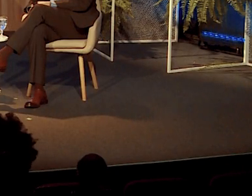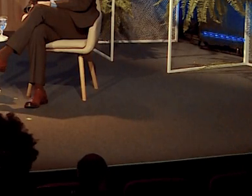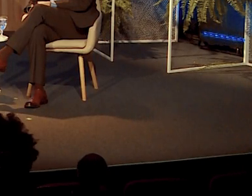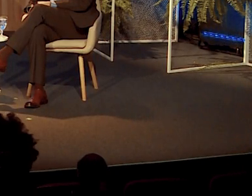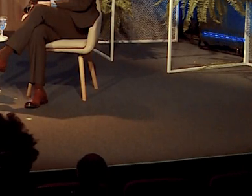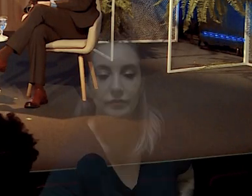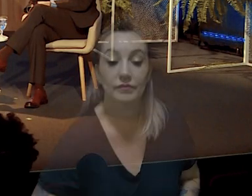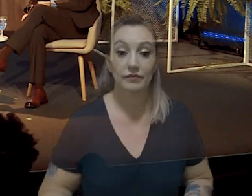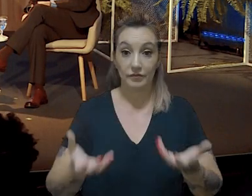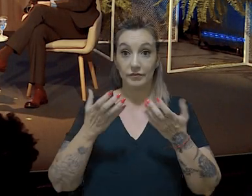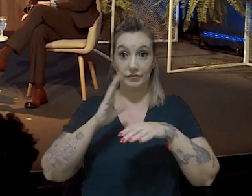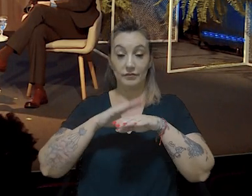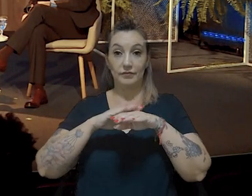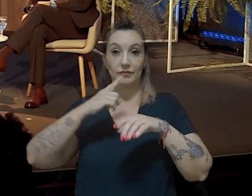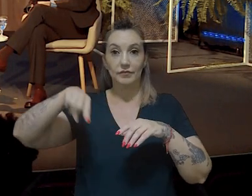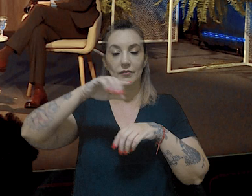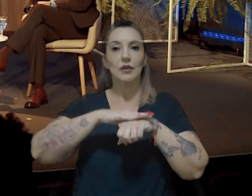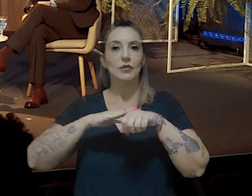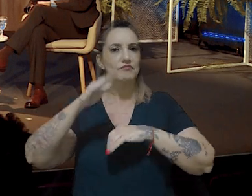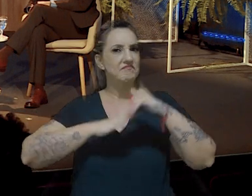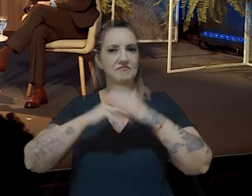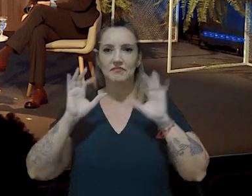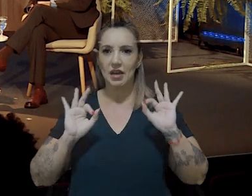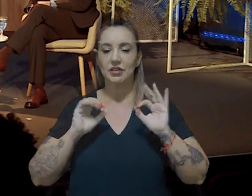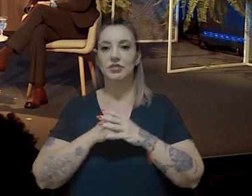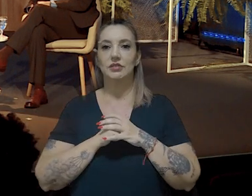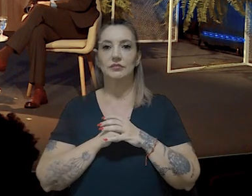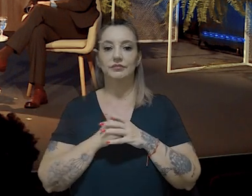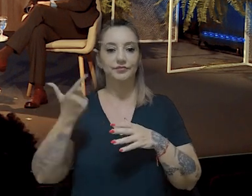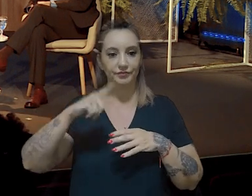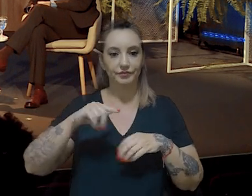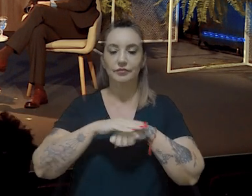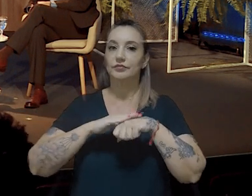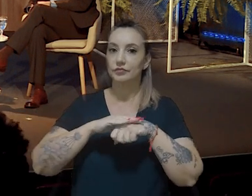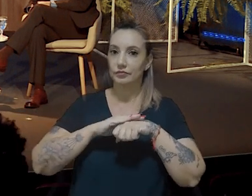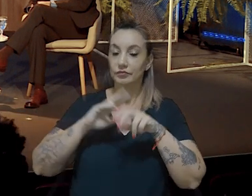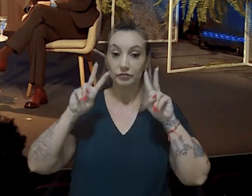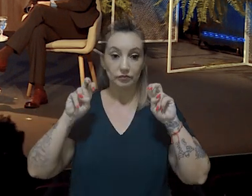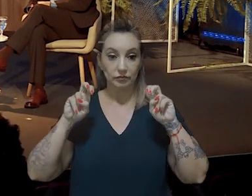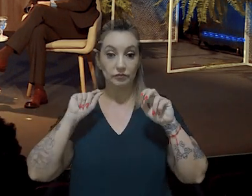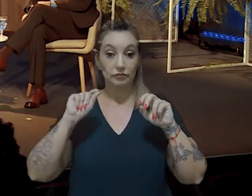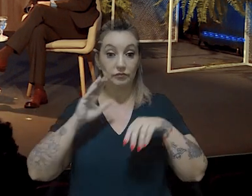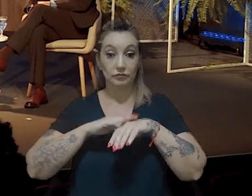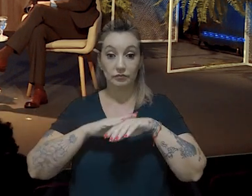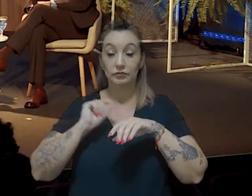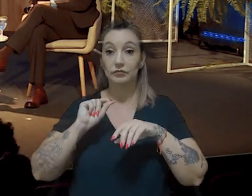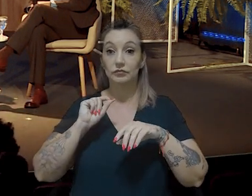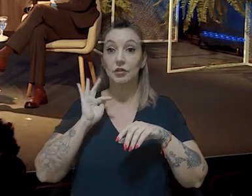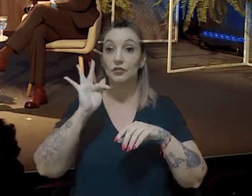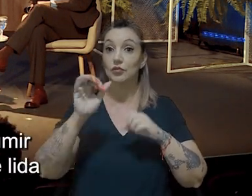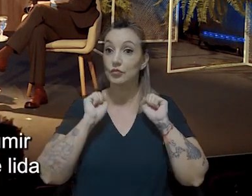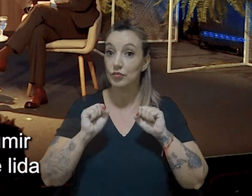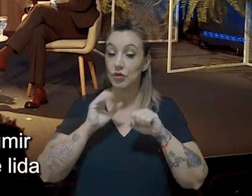queria tentar fazer com vocês aqui uma conversa muito prática n de novo vamos falar do que que a gente tá fazendo que a gente pode